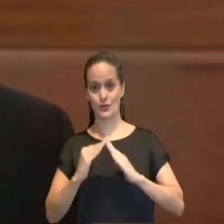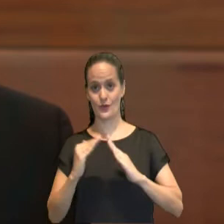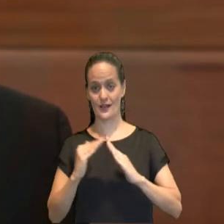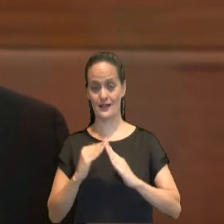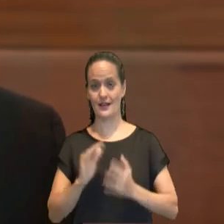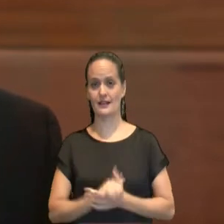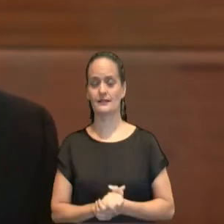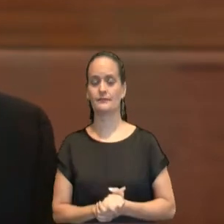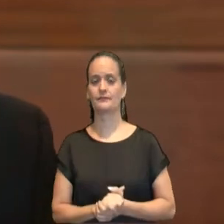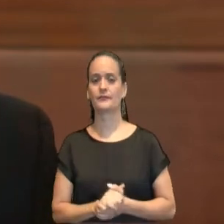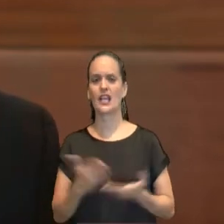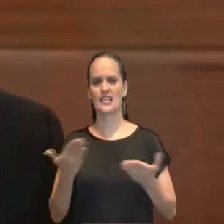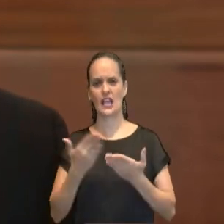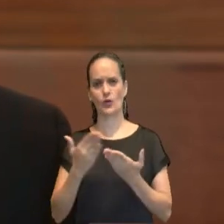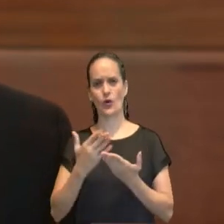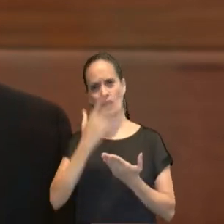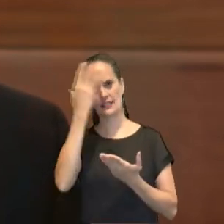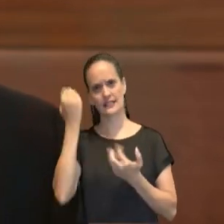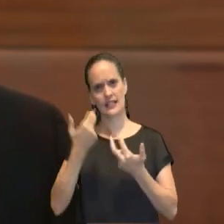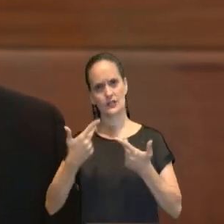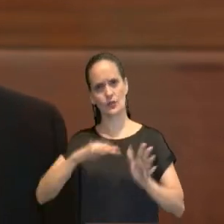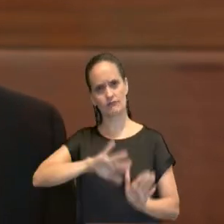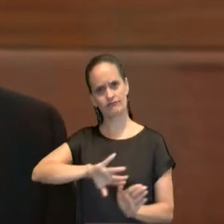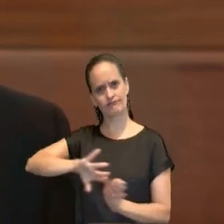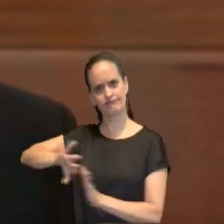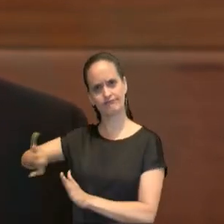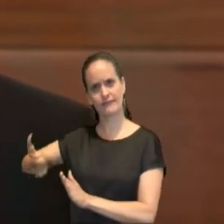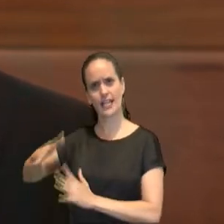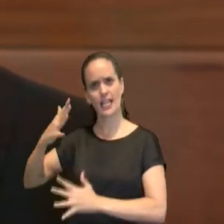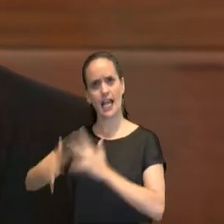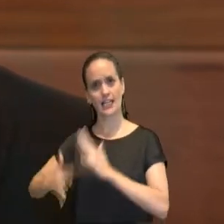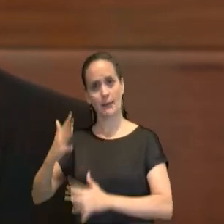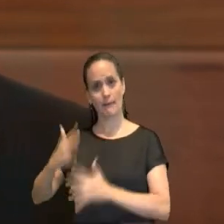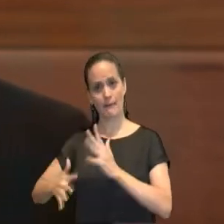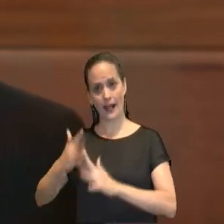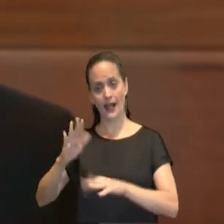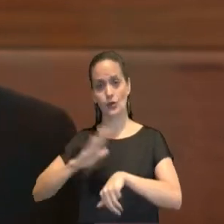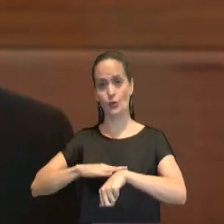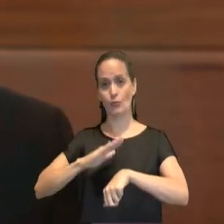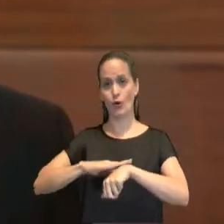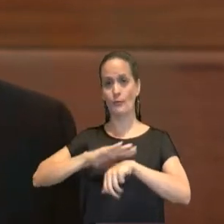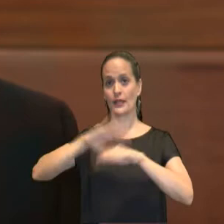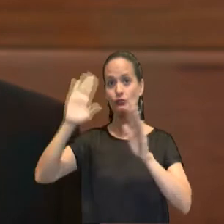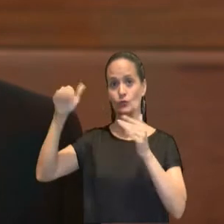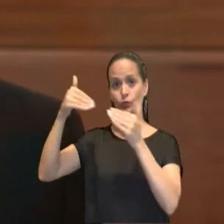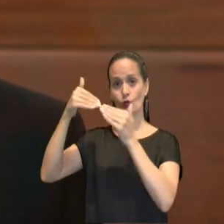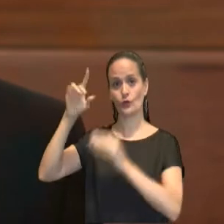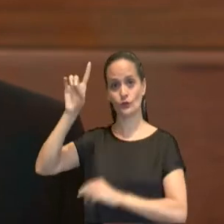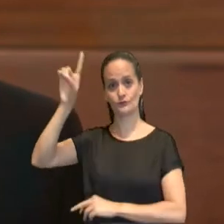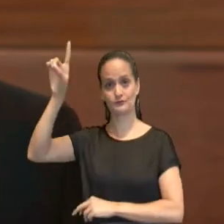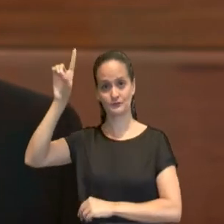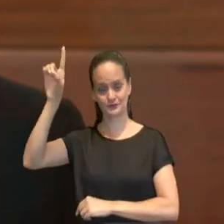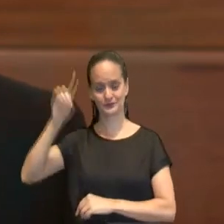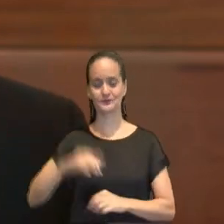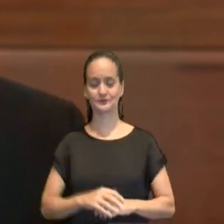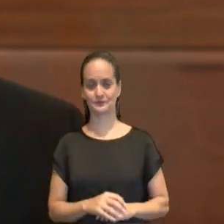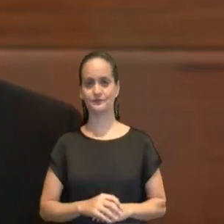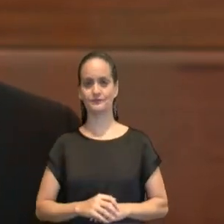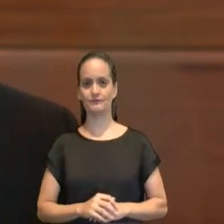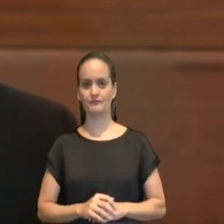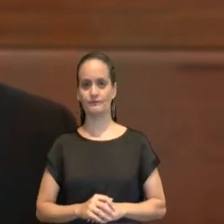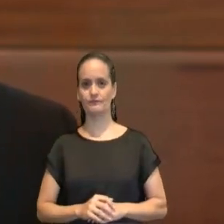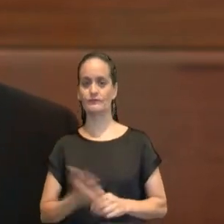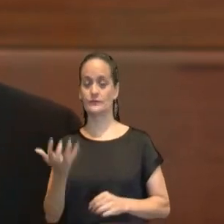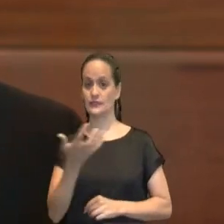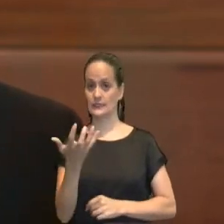se desligar de toda preocupação, tirando do seu coração toda ansiedade, confiando a sua vida, a vida de sua família. Quero também